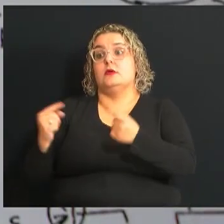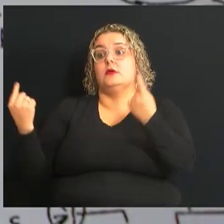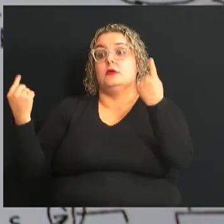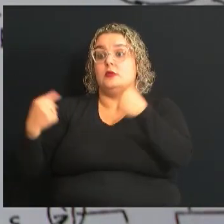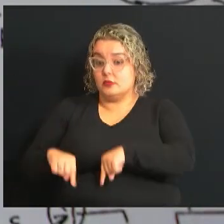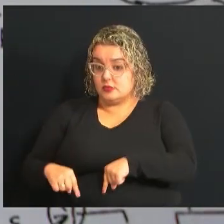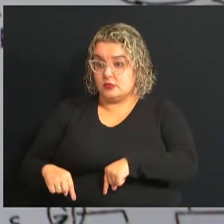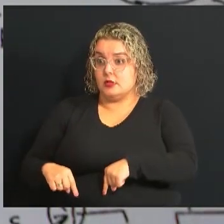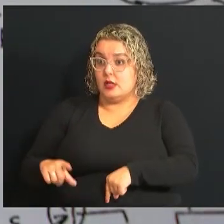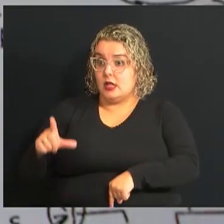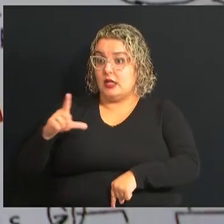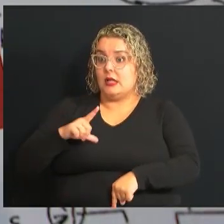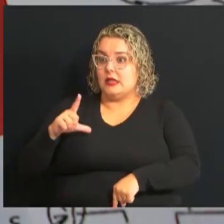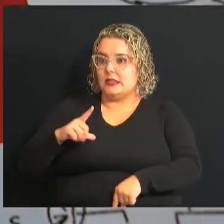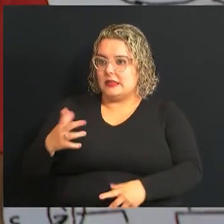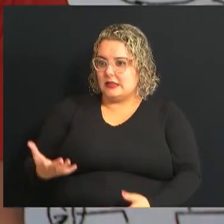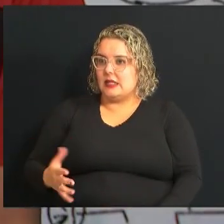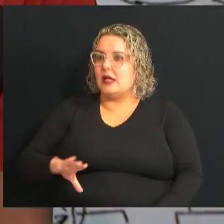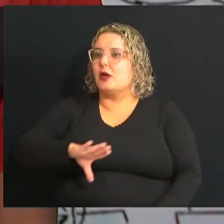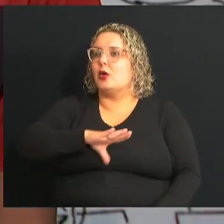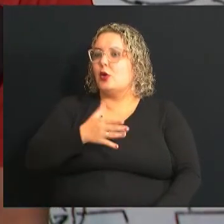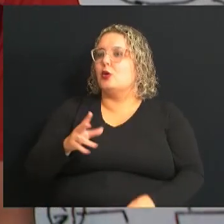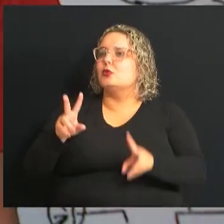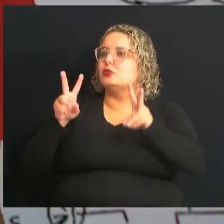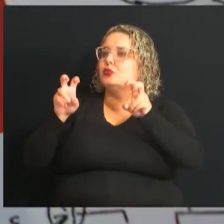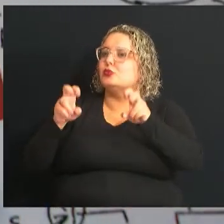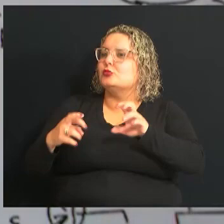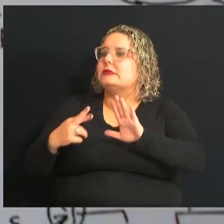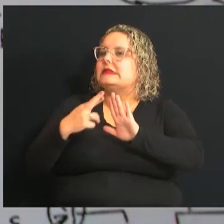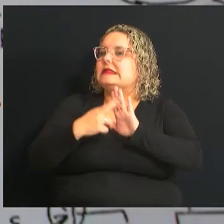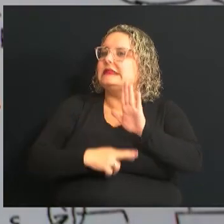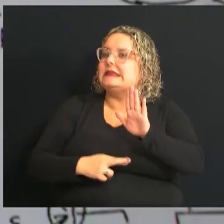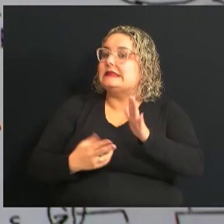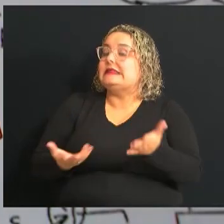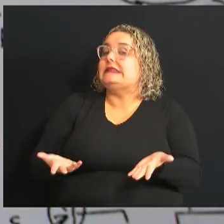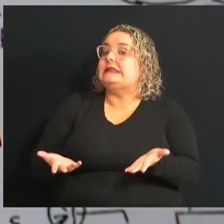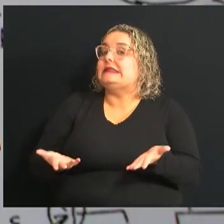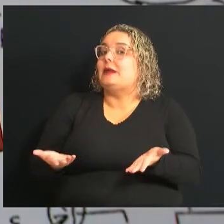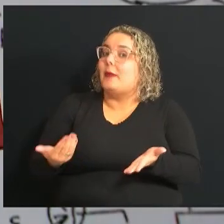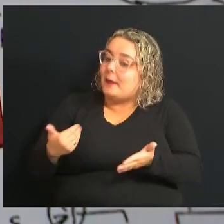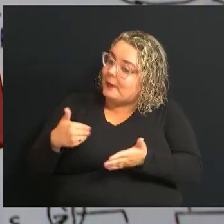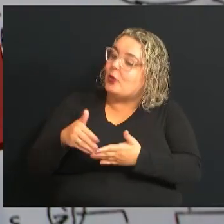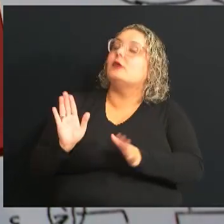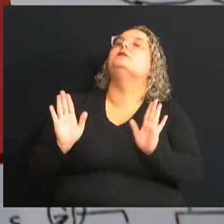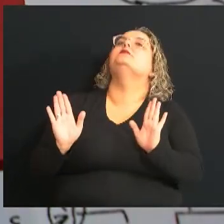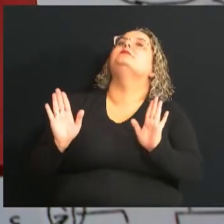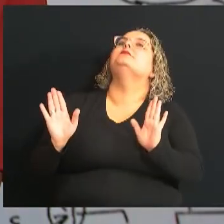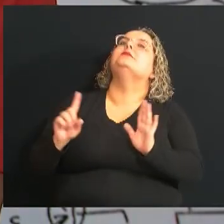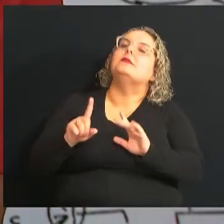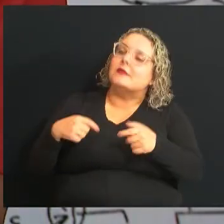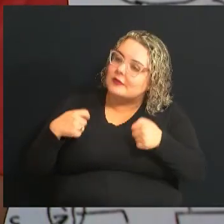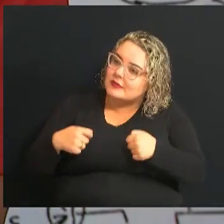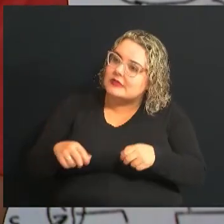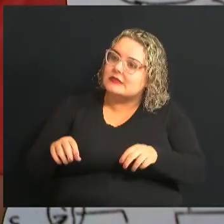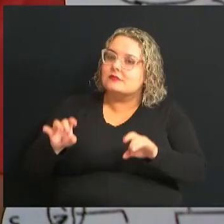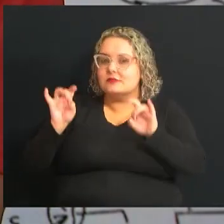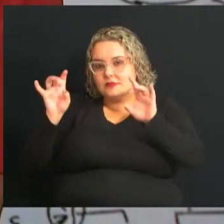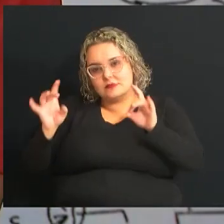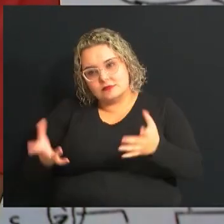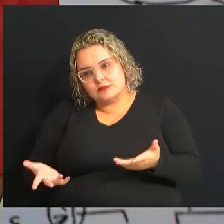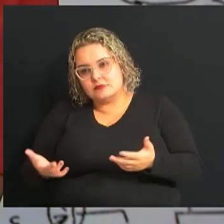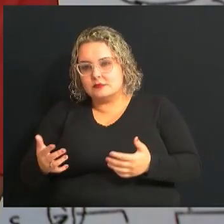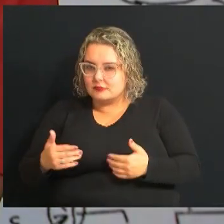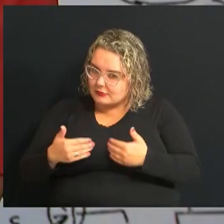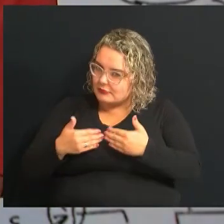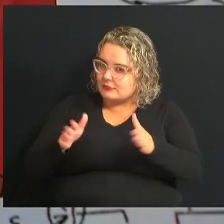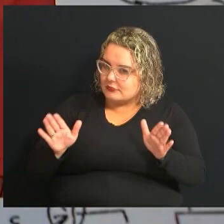aí de chutar um tema da redação? Ixi. Alguma... Não precisa ser específico, mas uma coisa mais aberta.